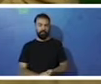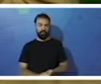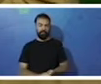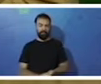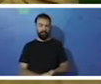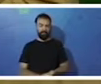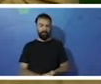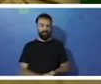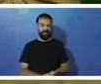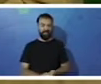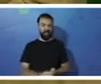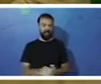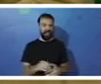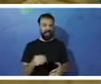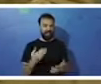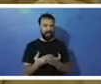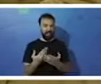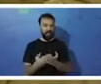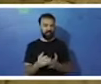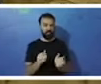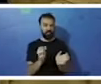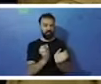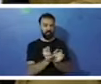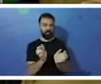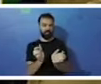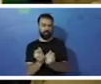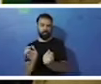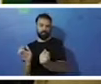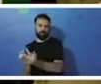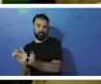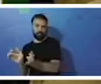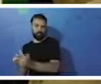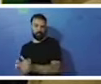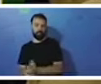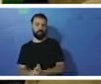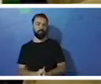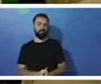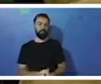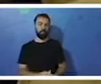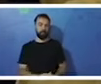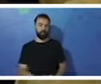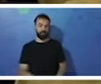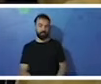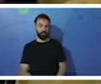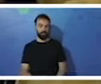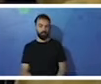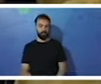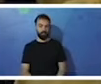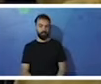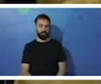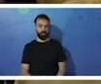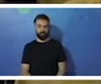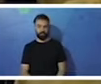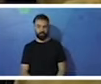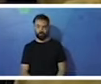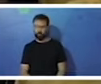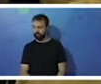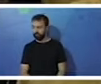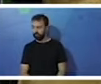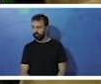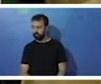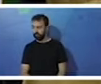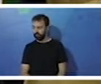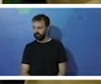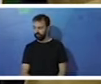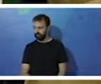os agrupamentos, a distribuição aqui, ó, a divisão. Tudo bem? Não se esqueçam de completar